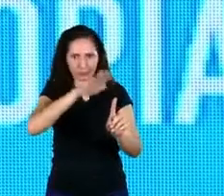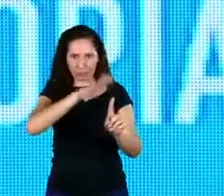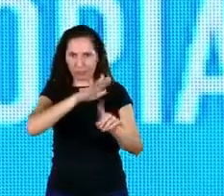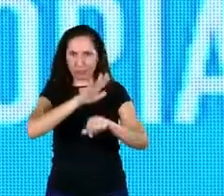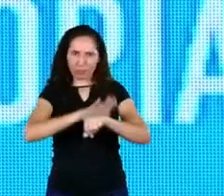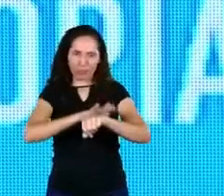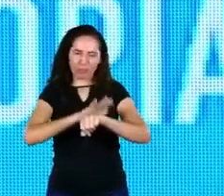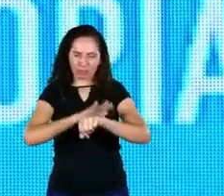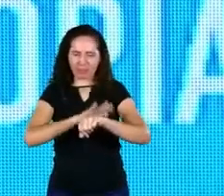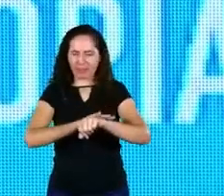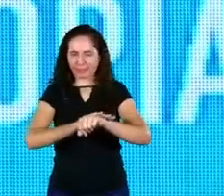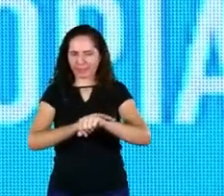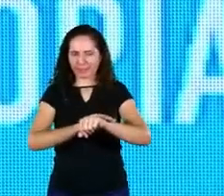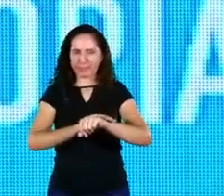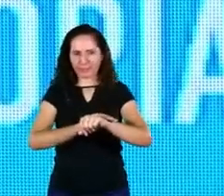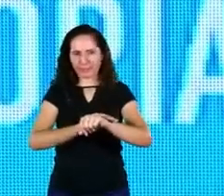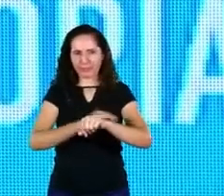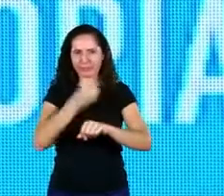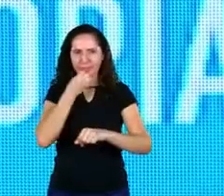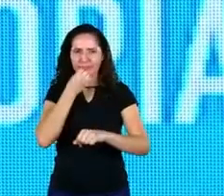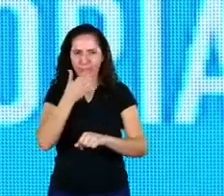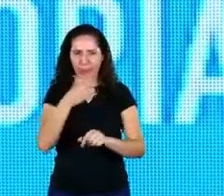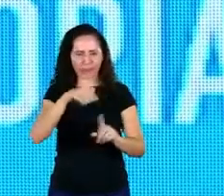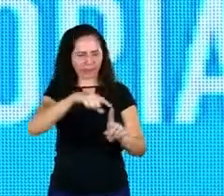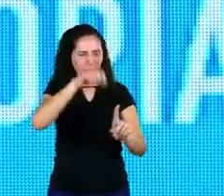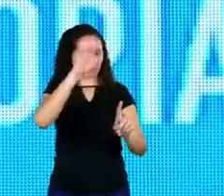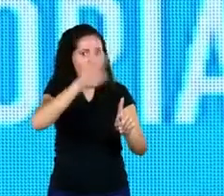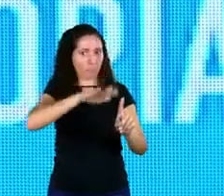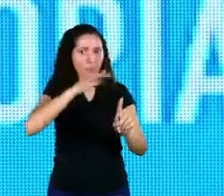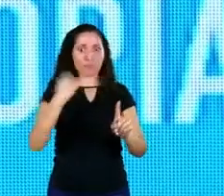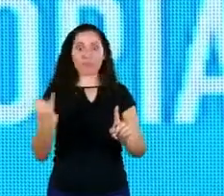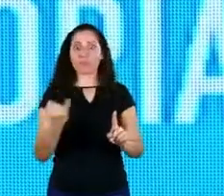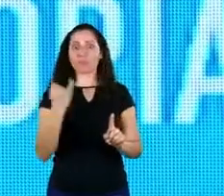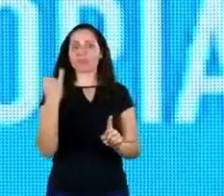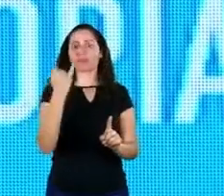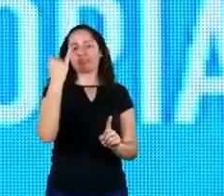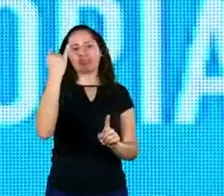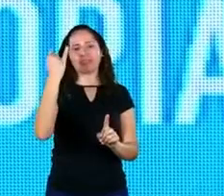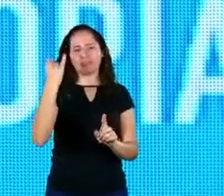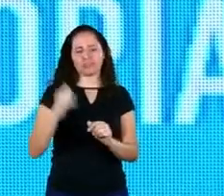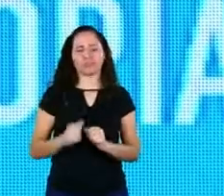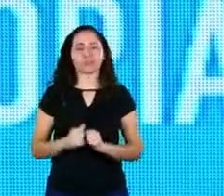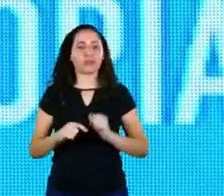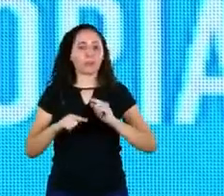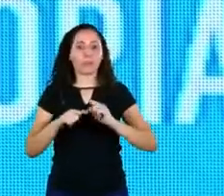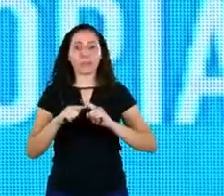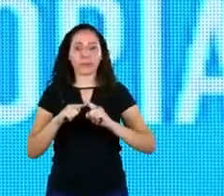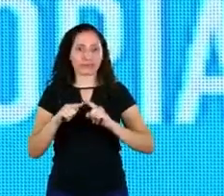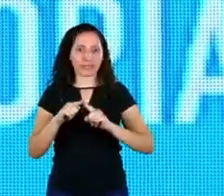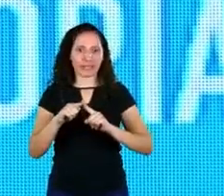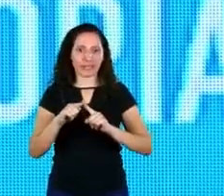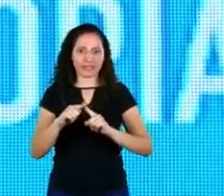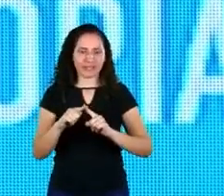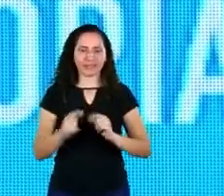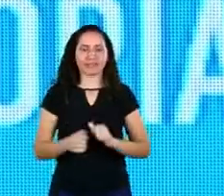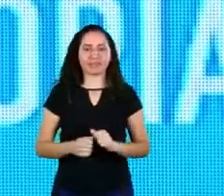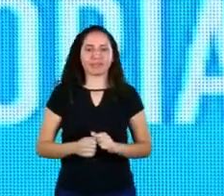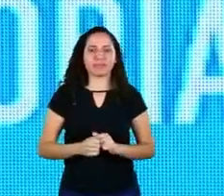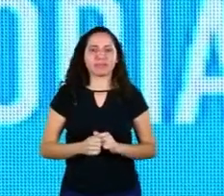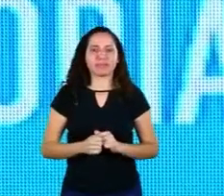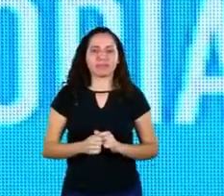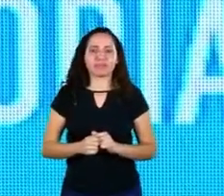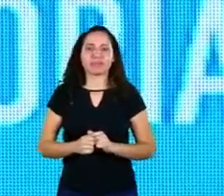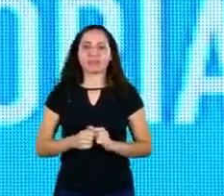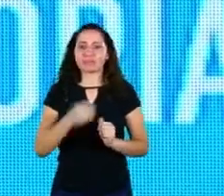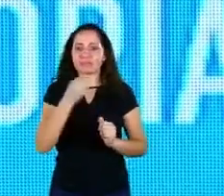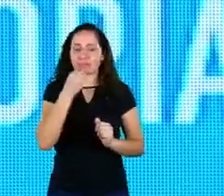muito oportuno, né? Porque homenagear é importante para garantir os espaços, né? Garantir os nossos. É a